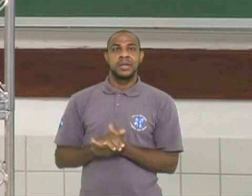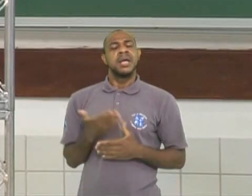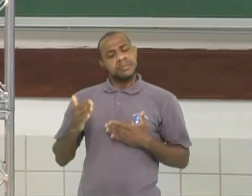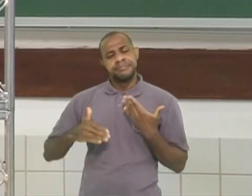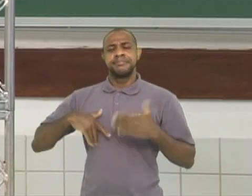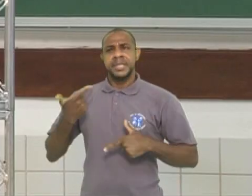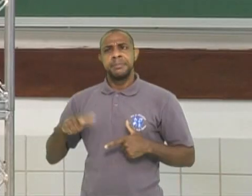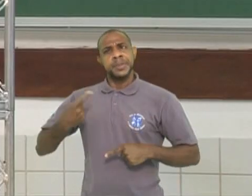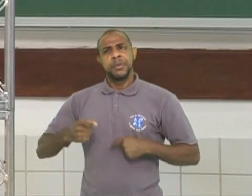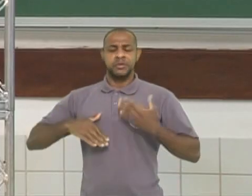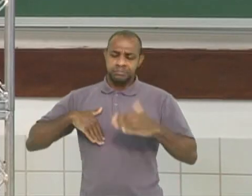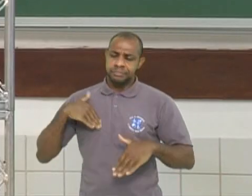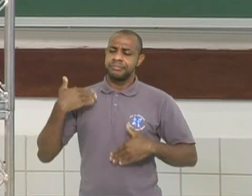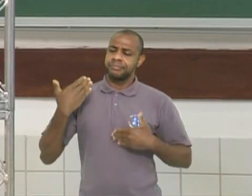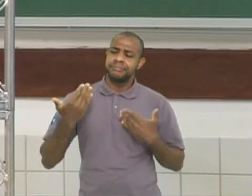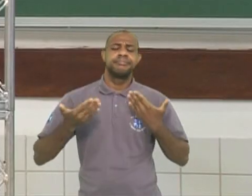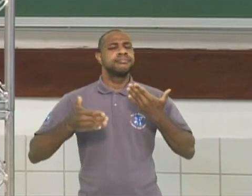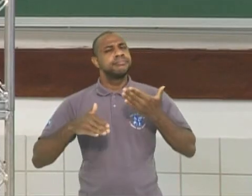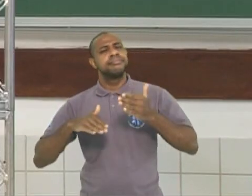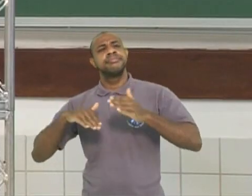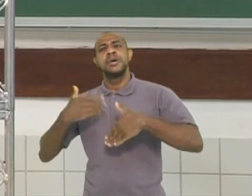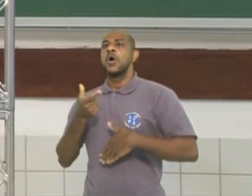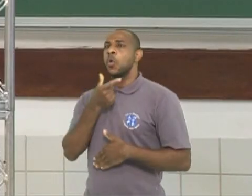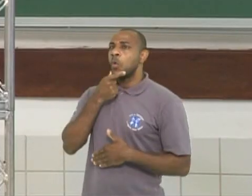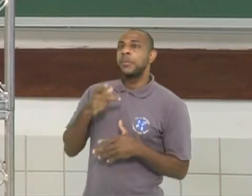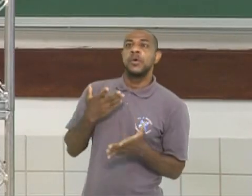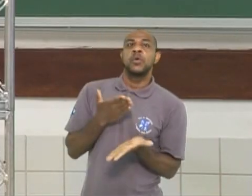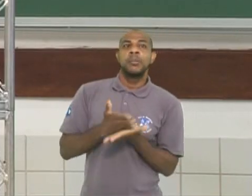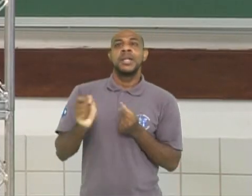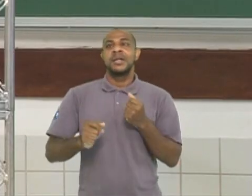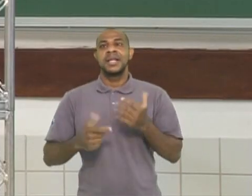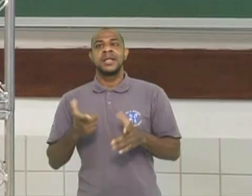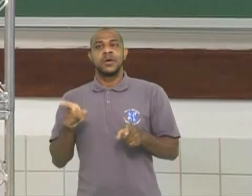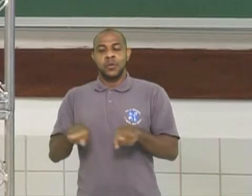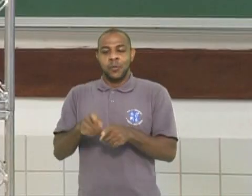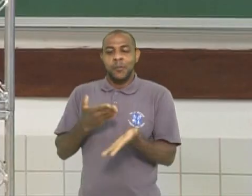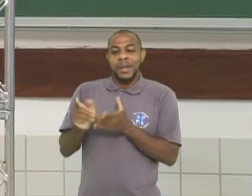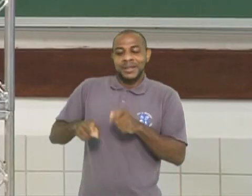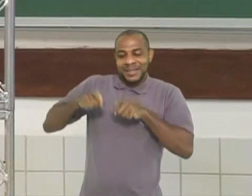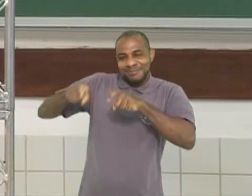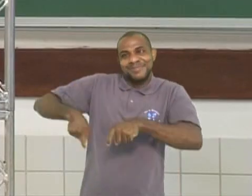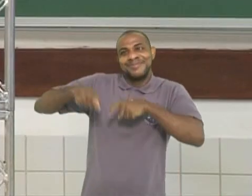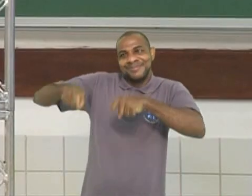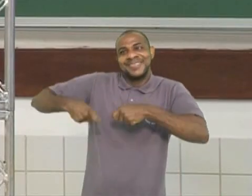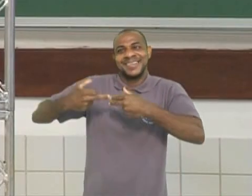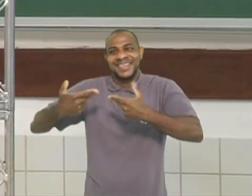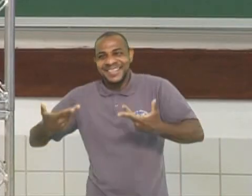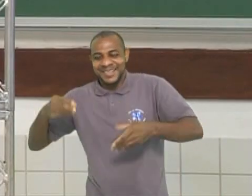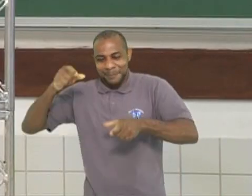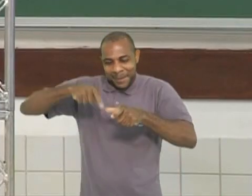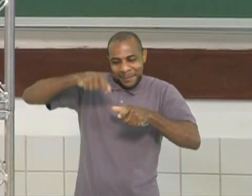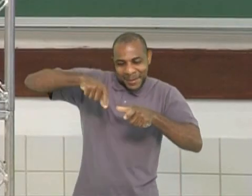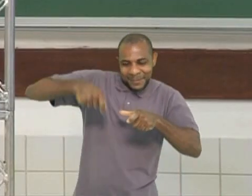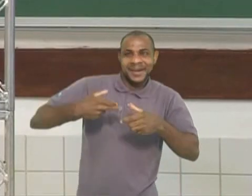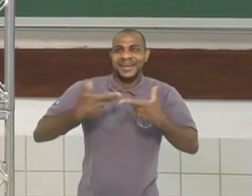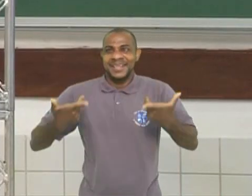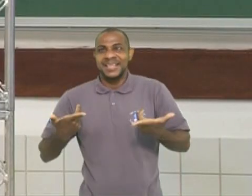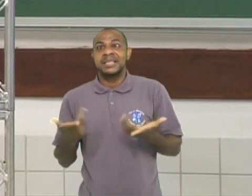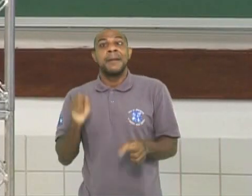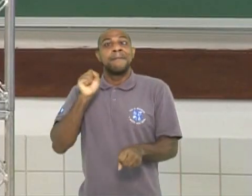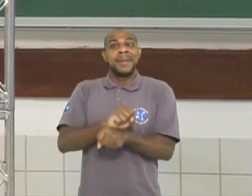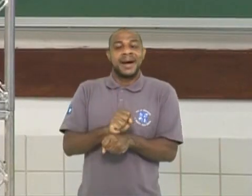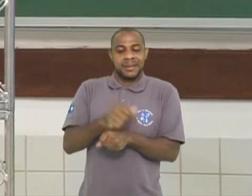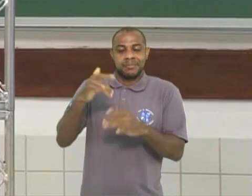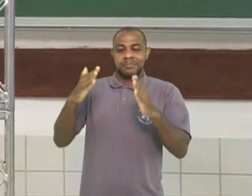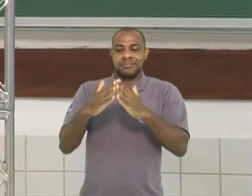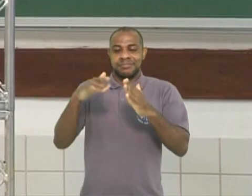o tempo, o homem, ele começa a prática da agricultura, e aí o homem, ele passa, deixa de ser